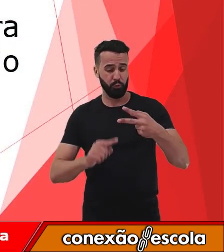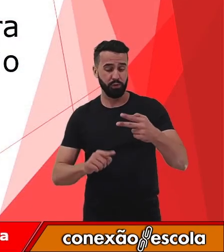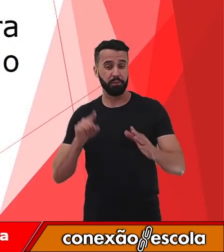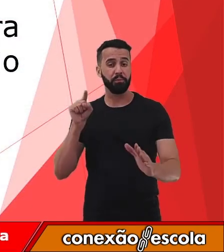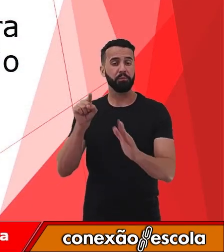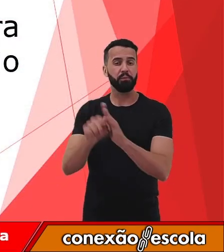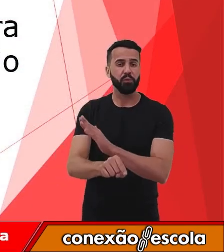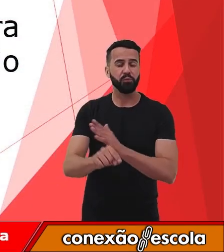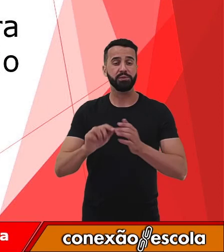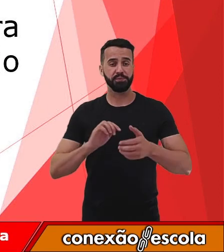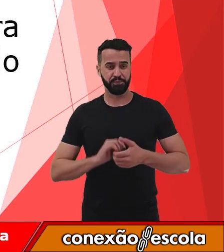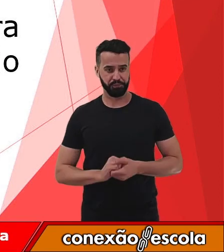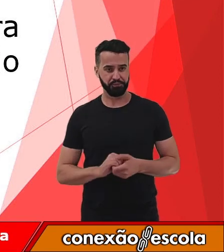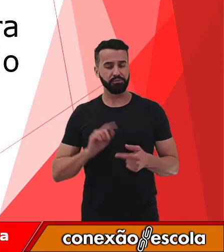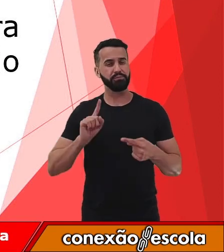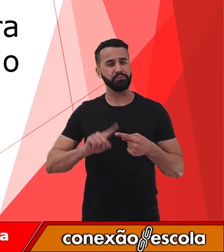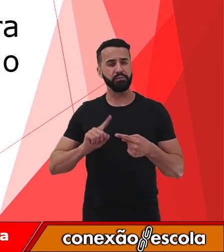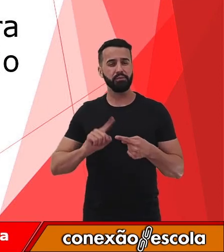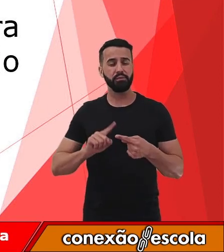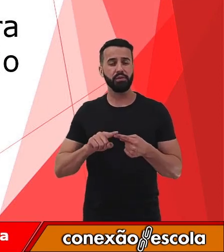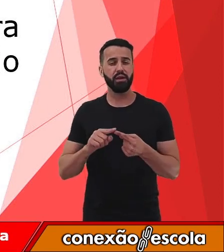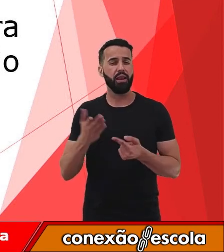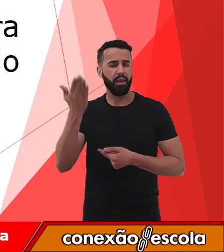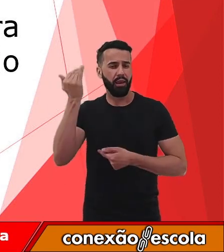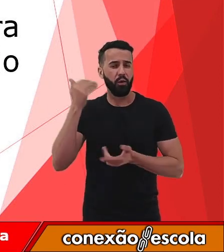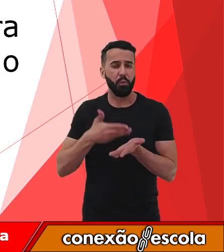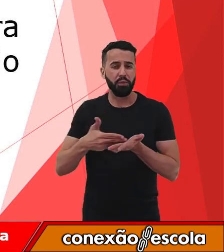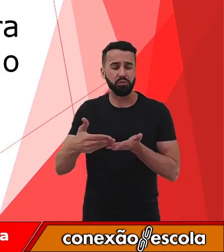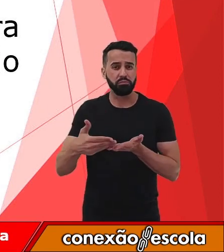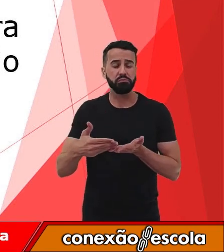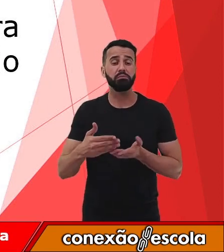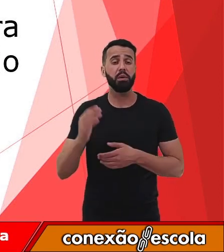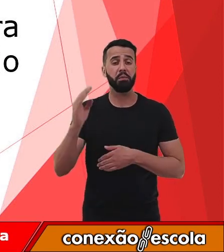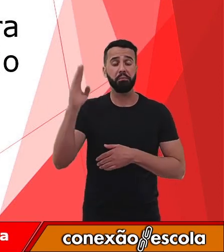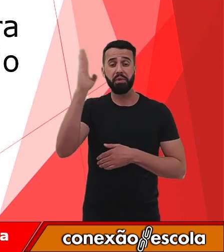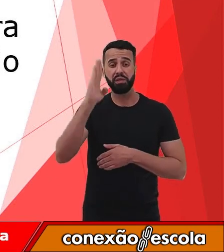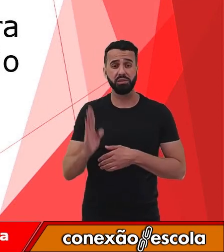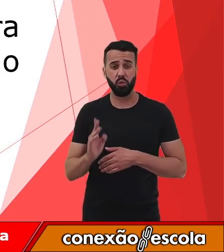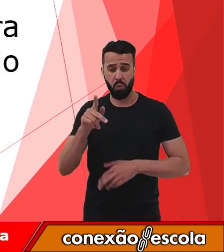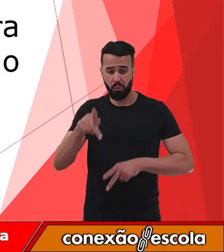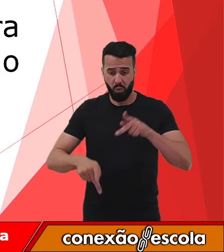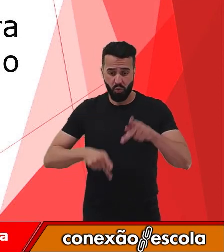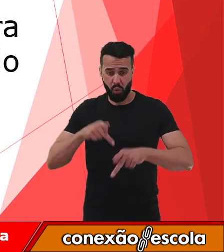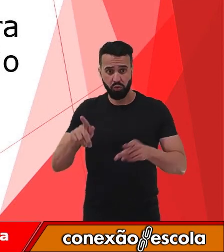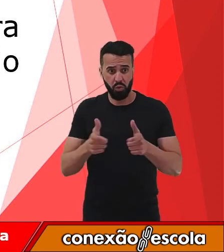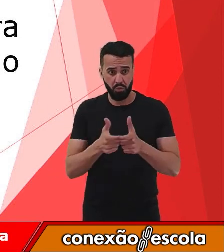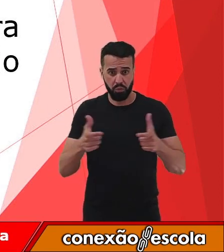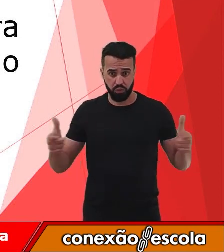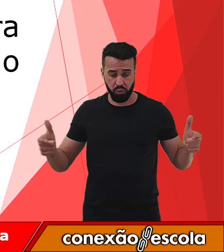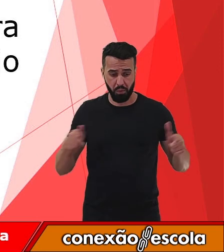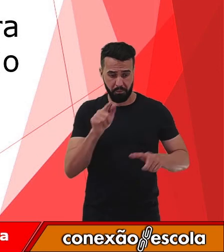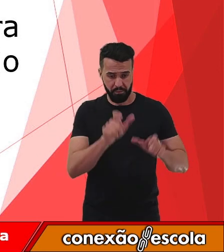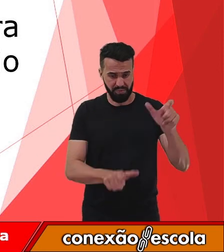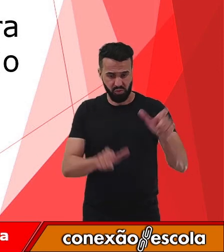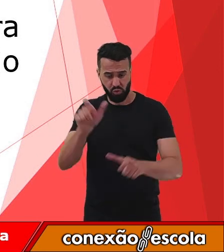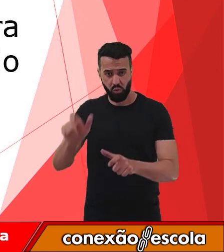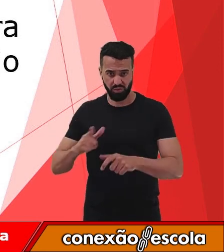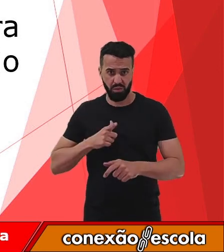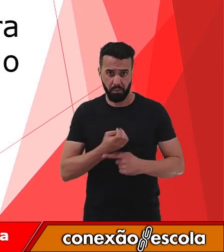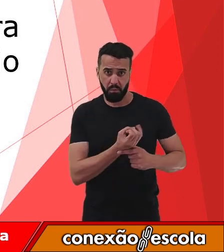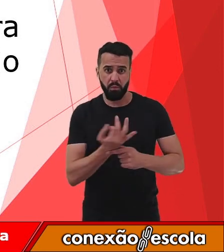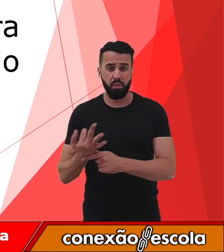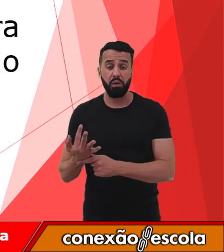A pergunta lá do início da aula, e aí, o Brasil é um país populoso e bem povoado? Não é possível, hein? Agora você